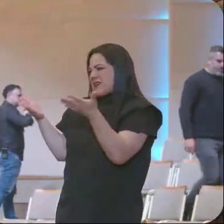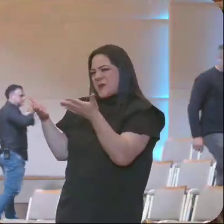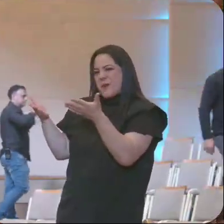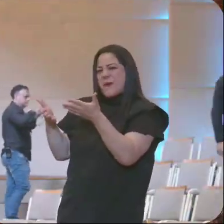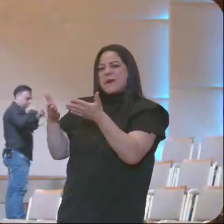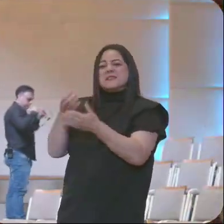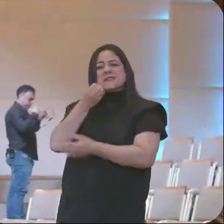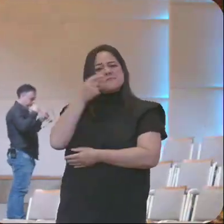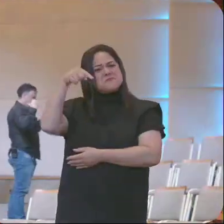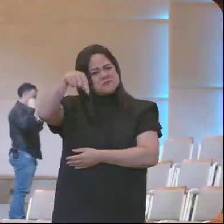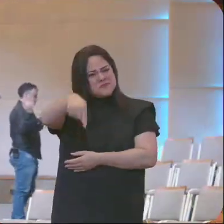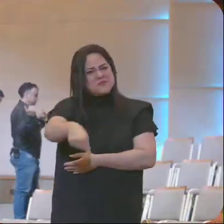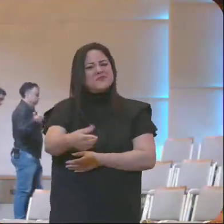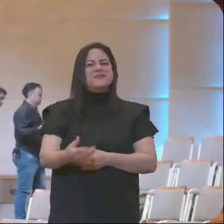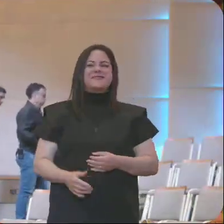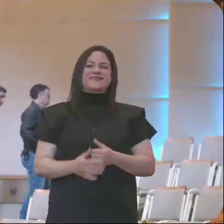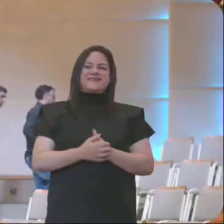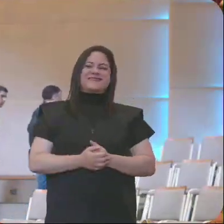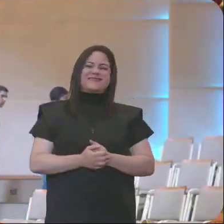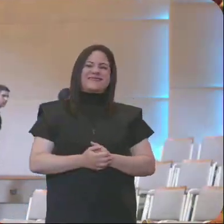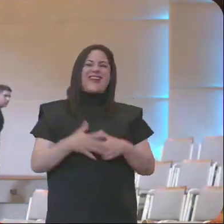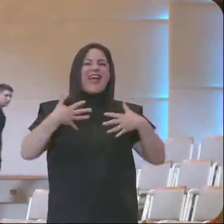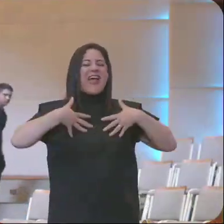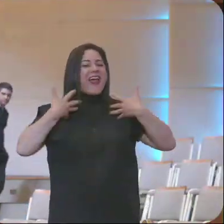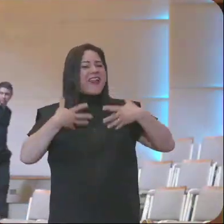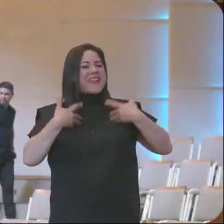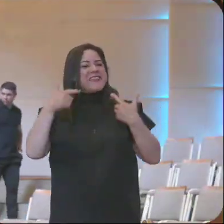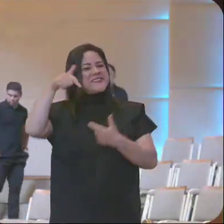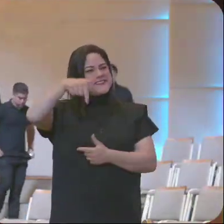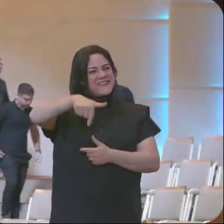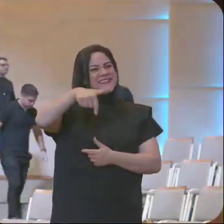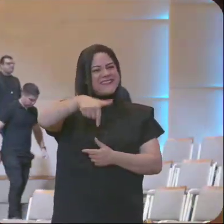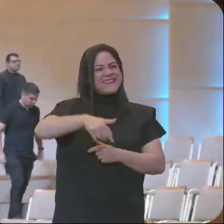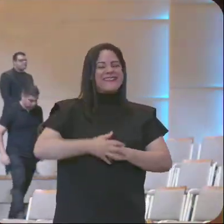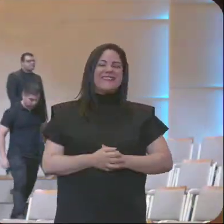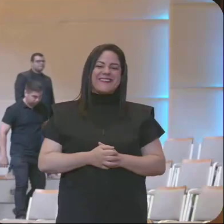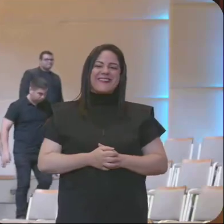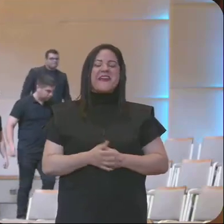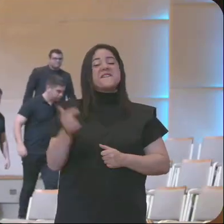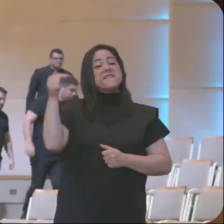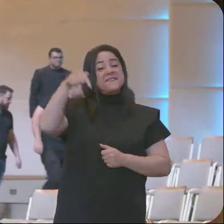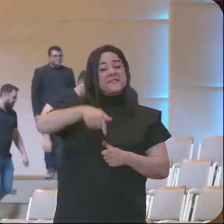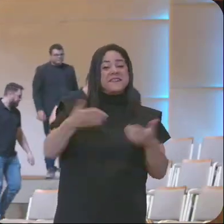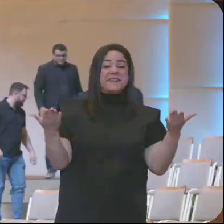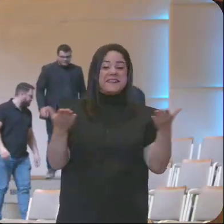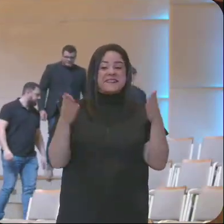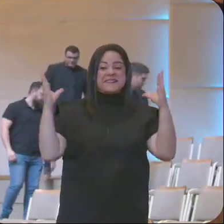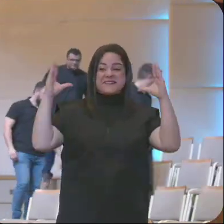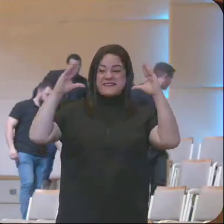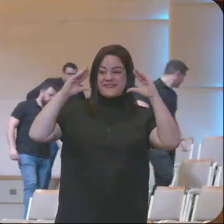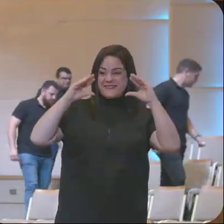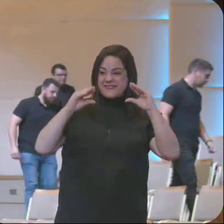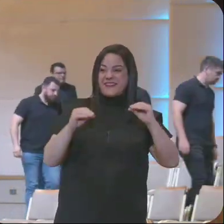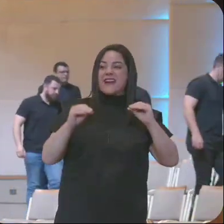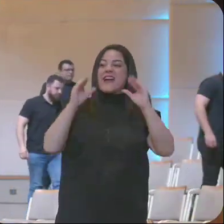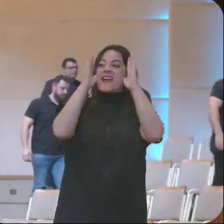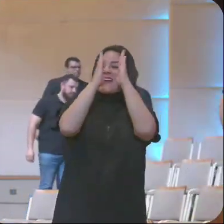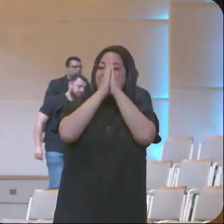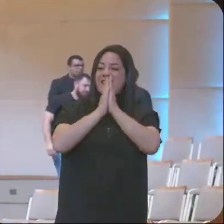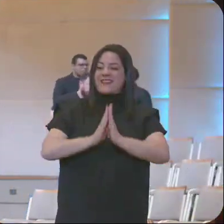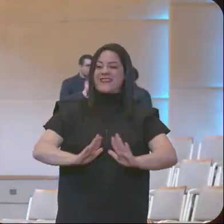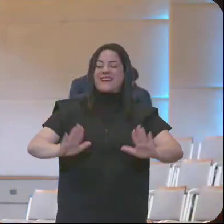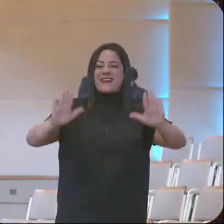veio. Que alegria, que bom que você está aqui, que veio aqui nessa noite para adorar,